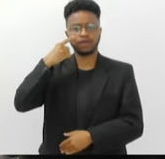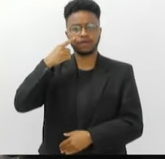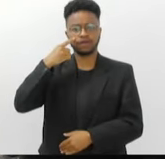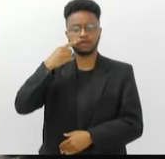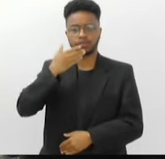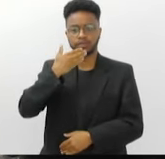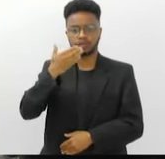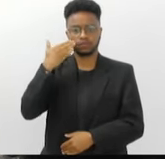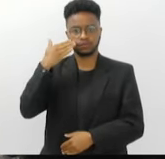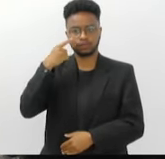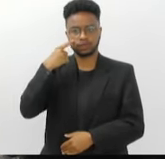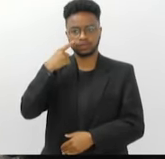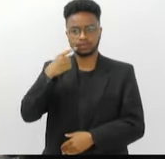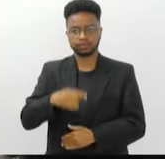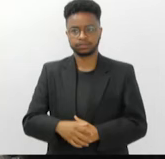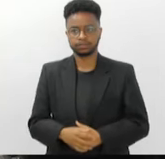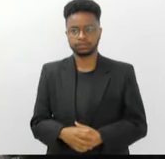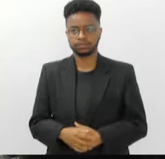presidente.